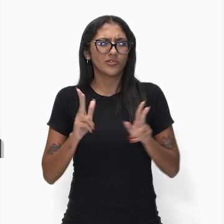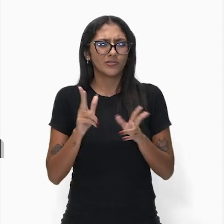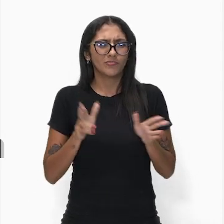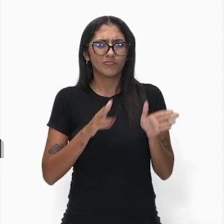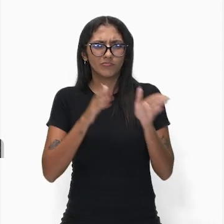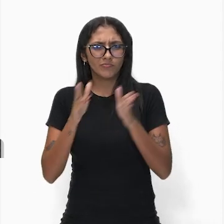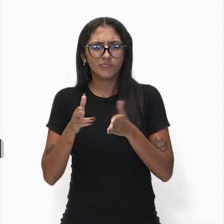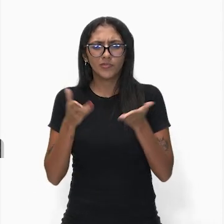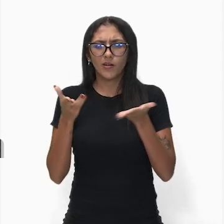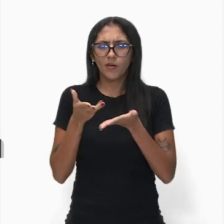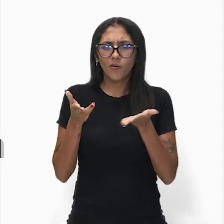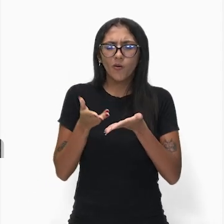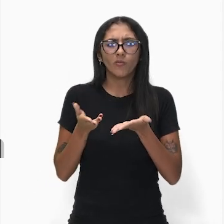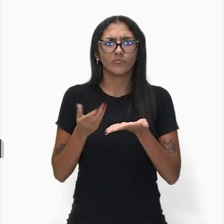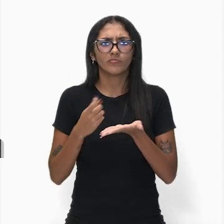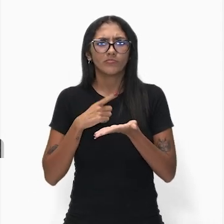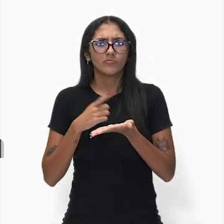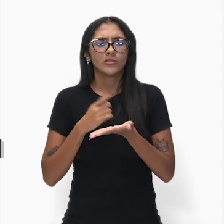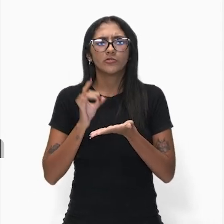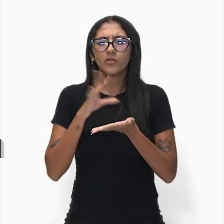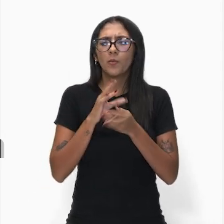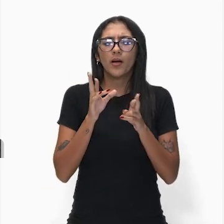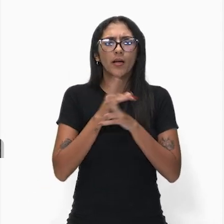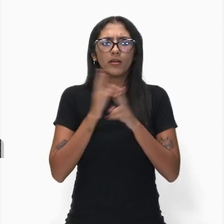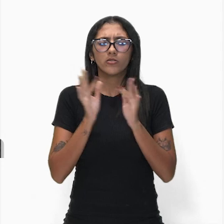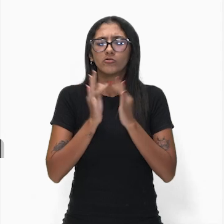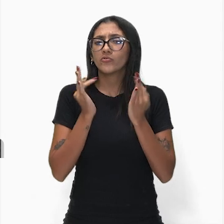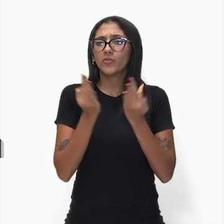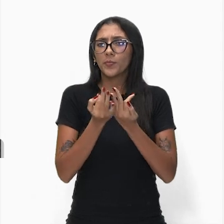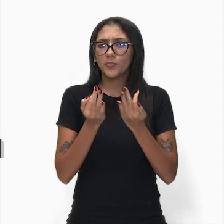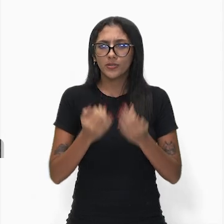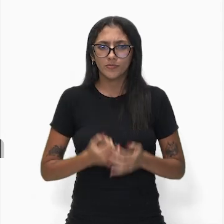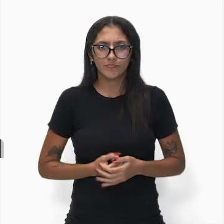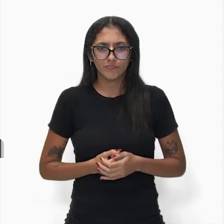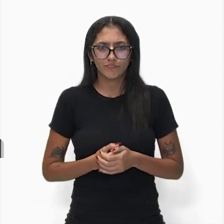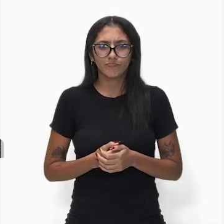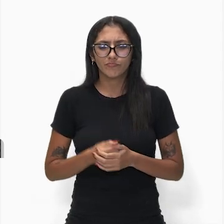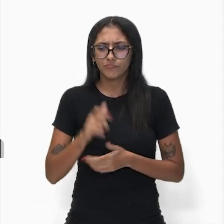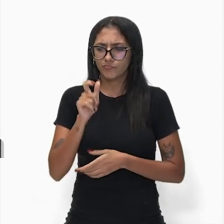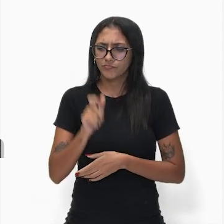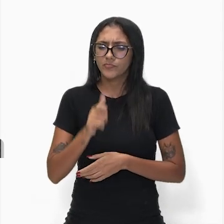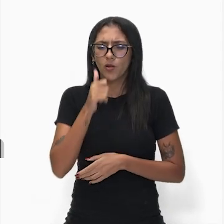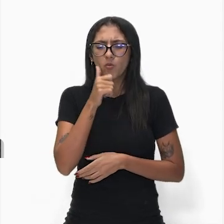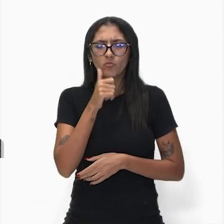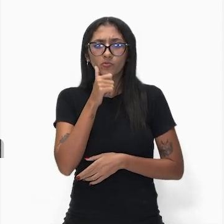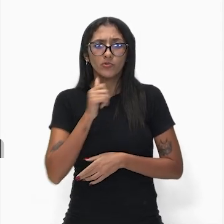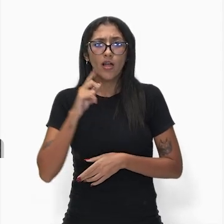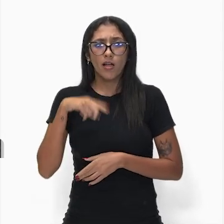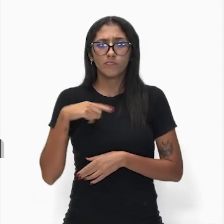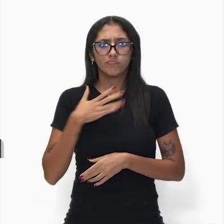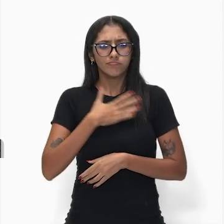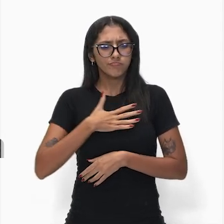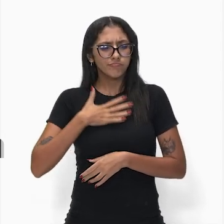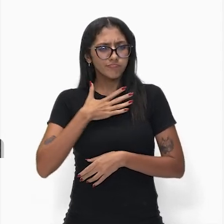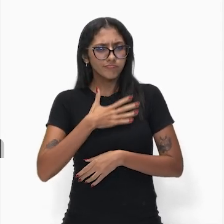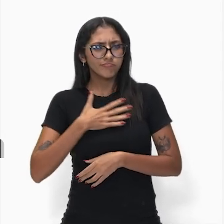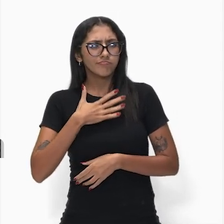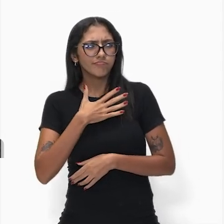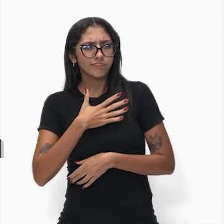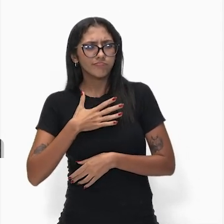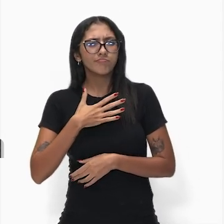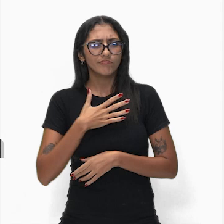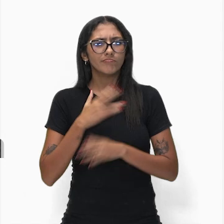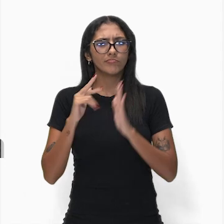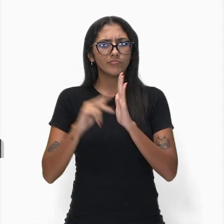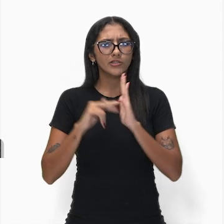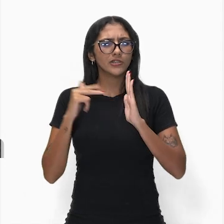para nós o parentesco espiritual. Conceição gostara daquele nós de bom agouro, que simbolizava suas